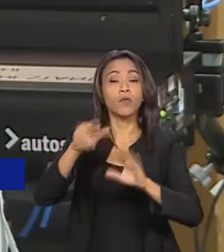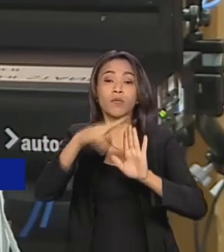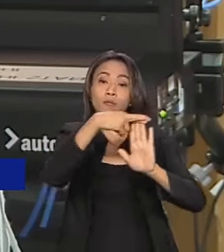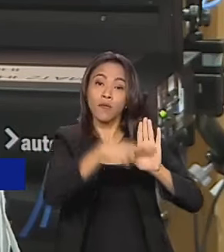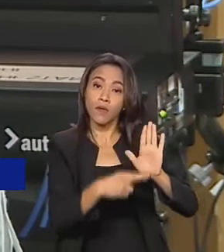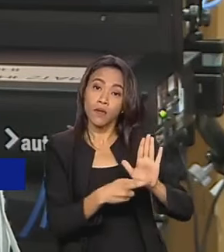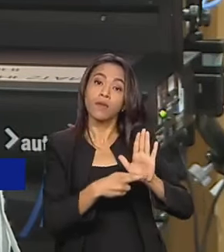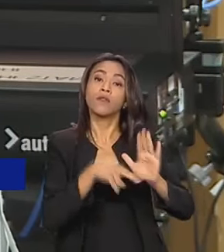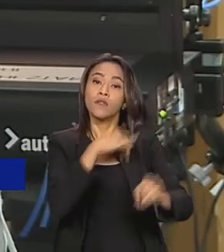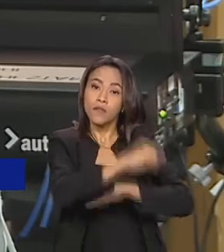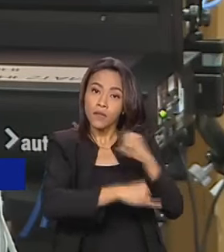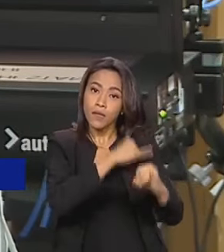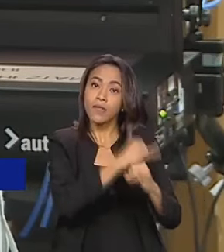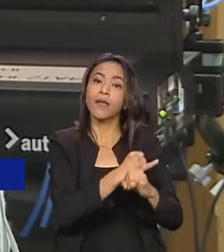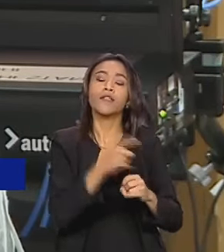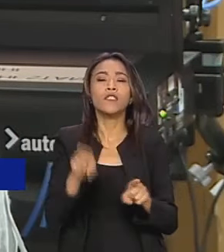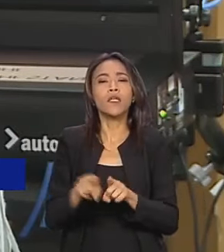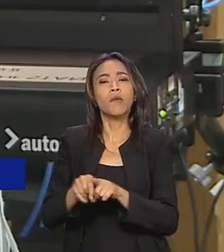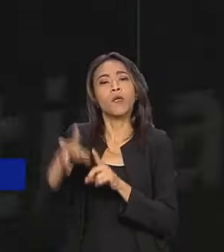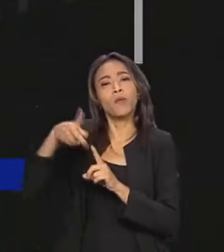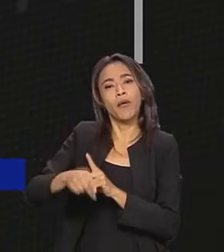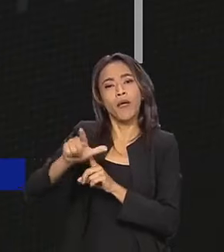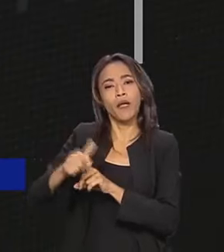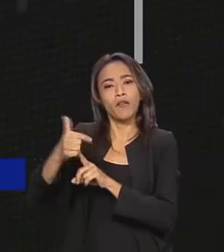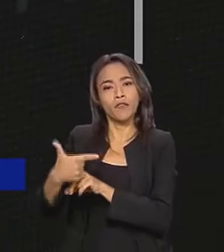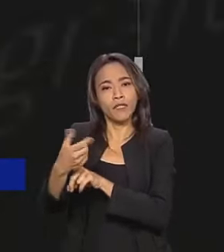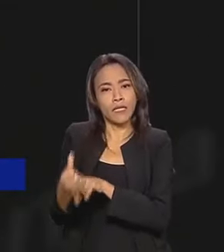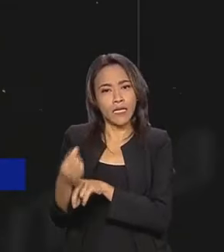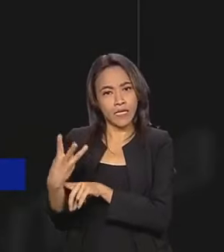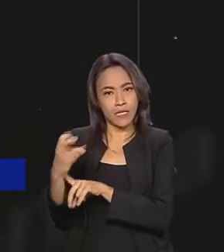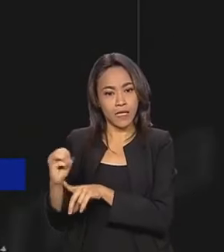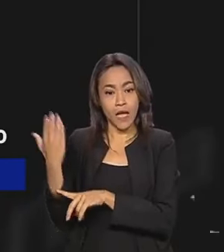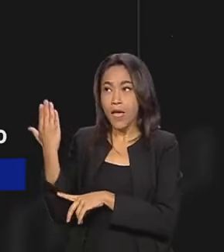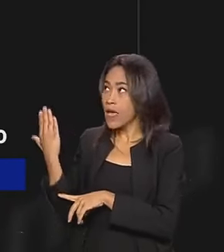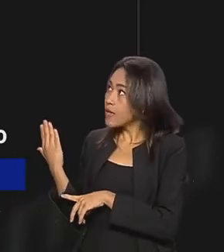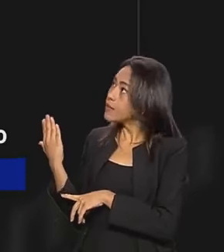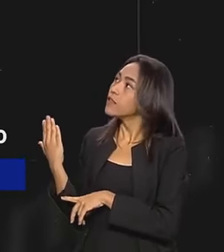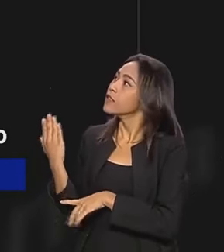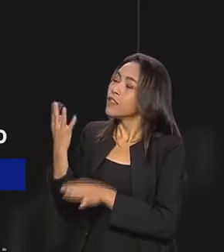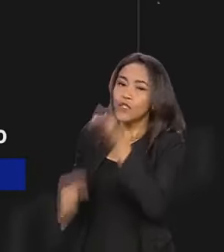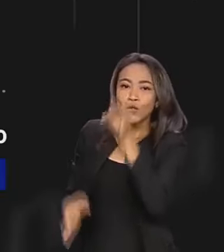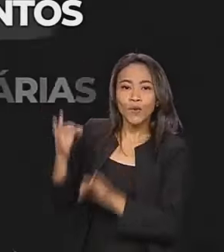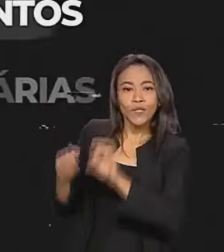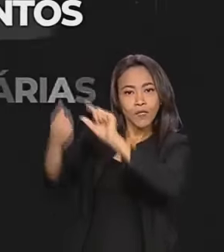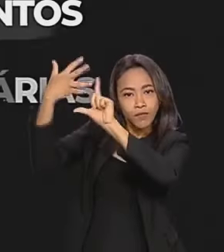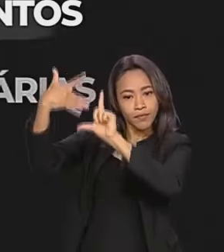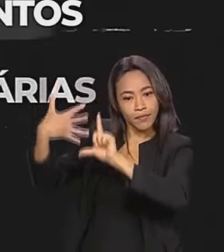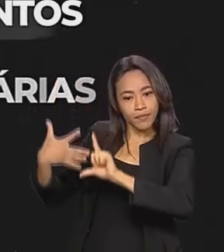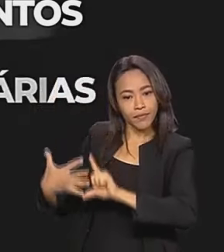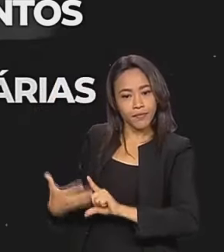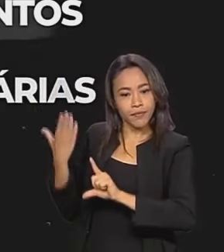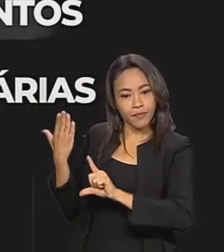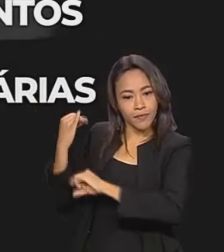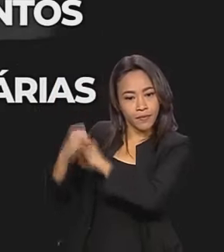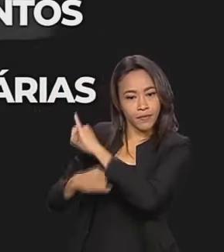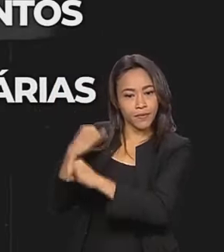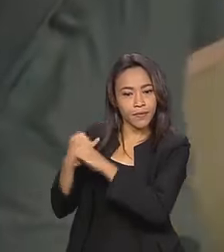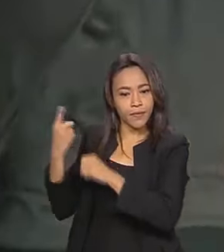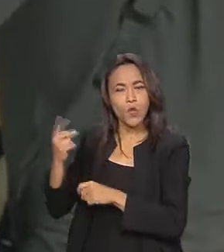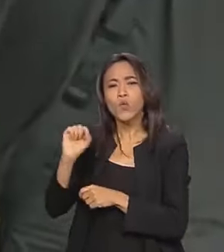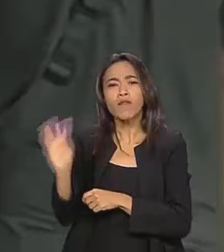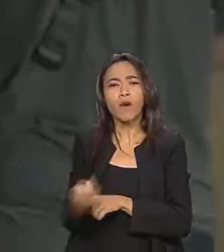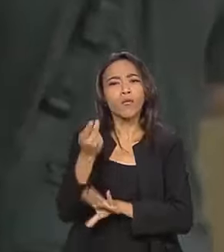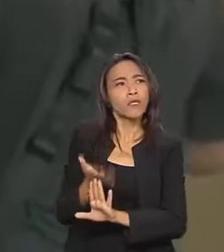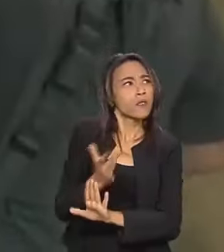internet e sobre o PL 26 30 esse Justiça digital Ele veio para completar essa série que a gente estava fazendo sobre esses últimos